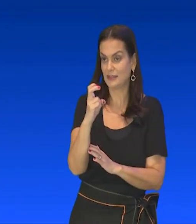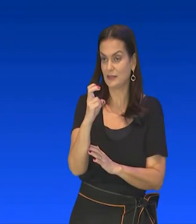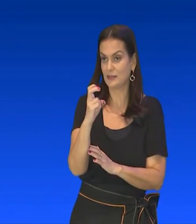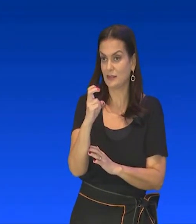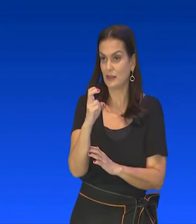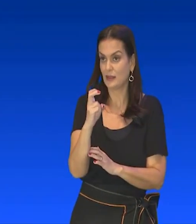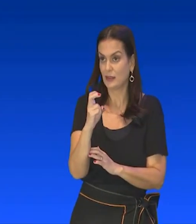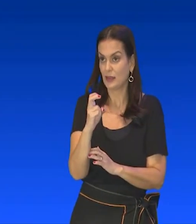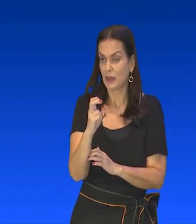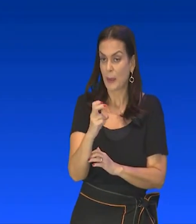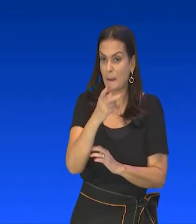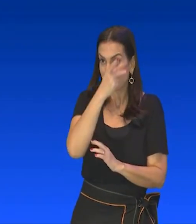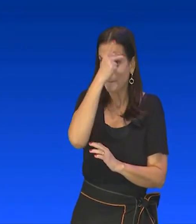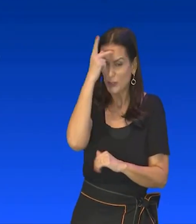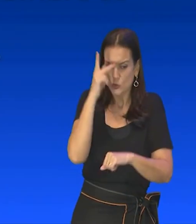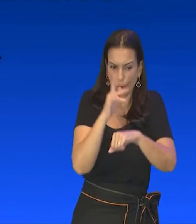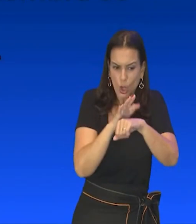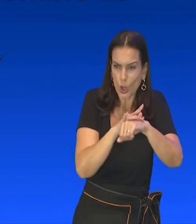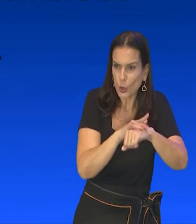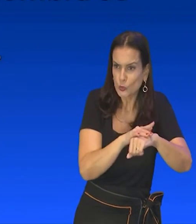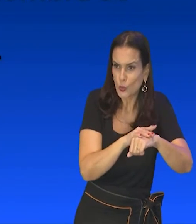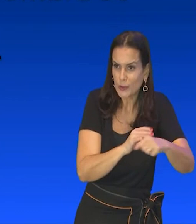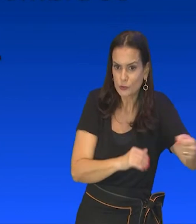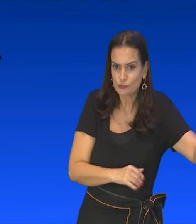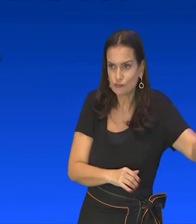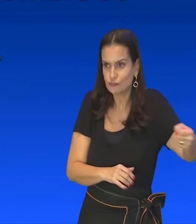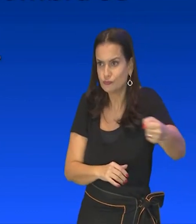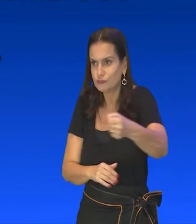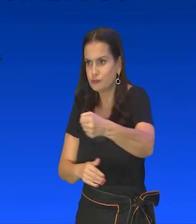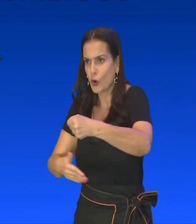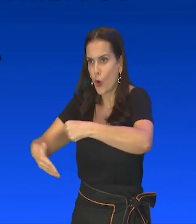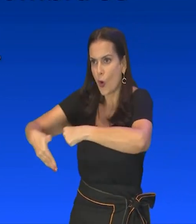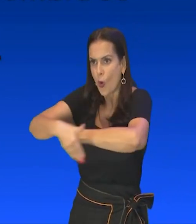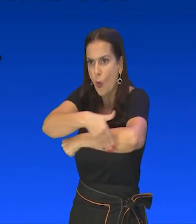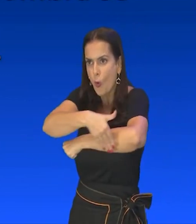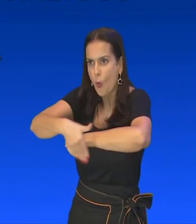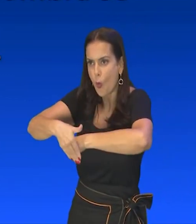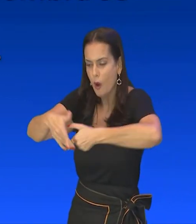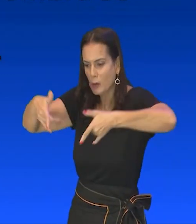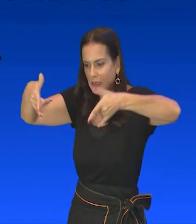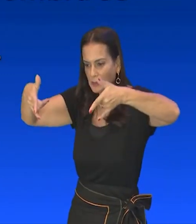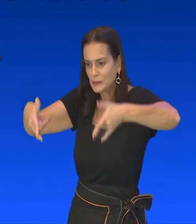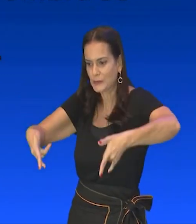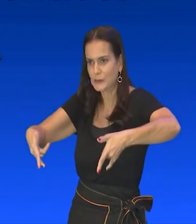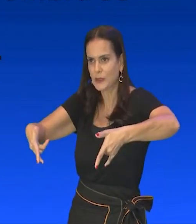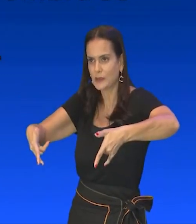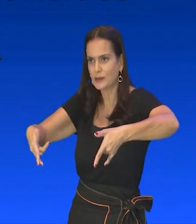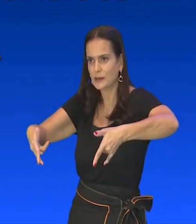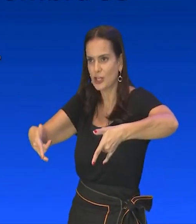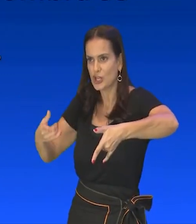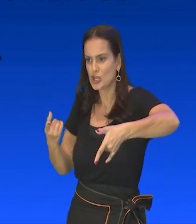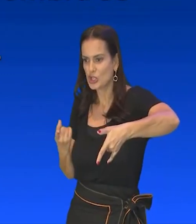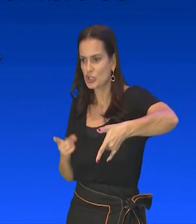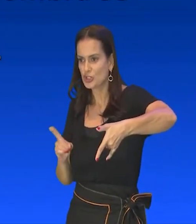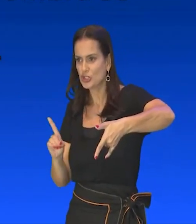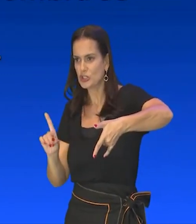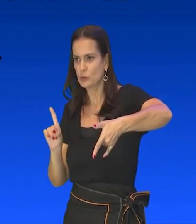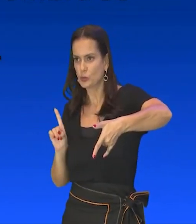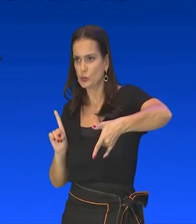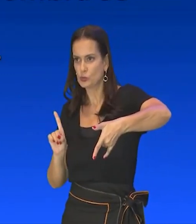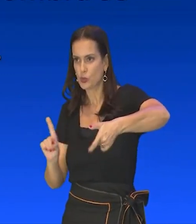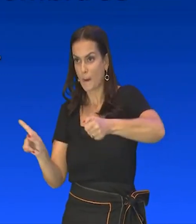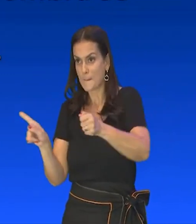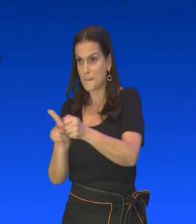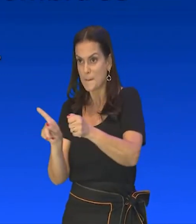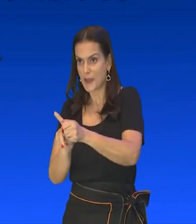de levarem os enfermos até pelas ruas e os colocarem sobre leitos e macas, para que, ao passar